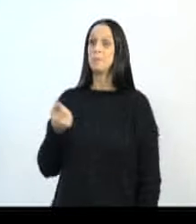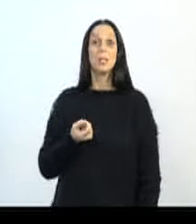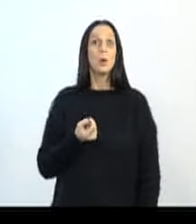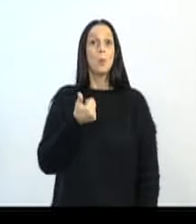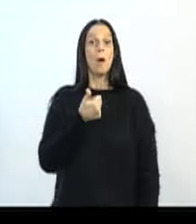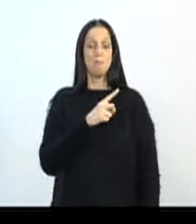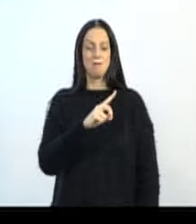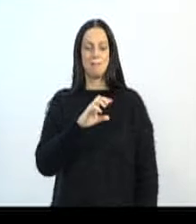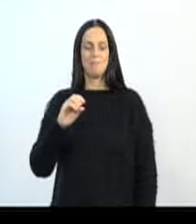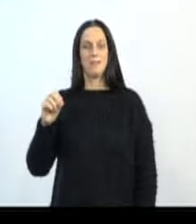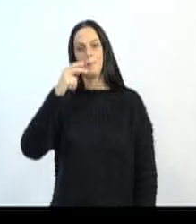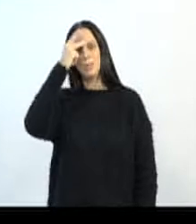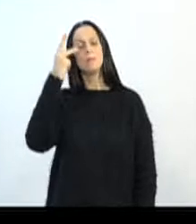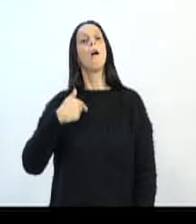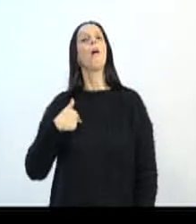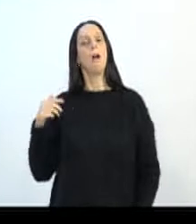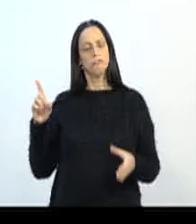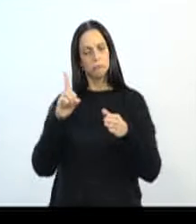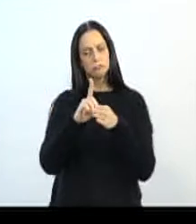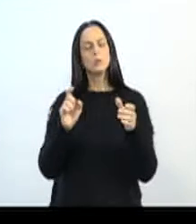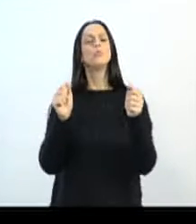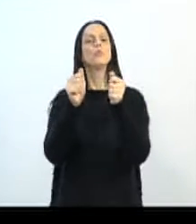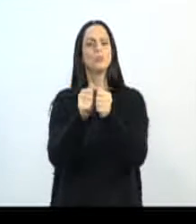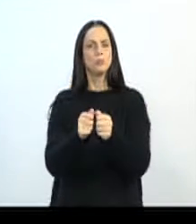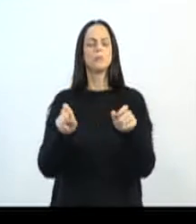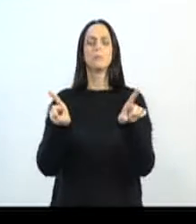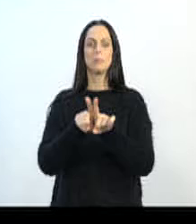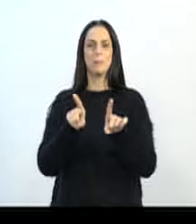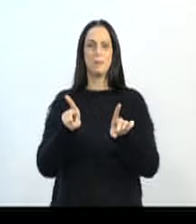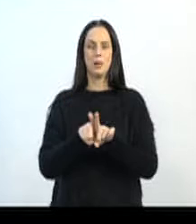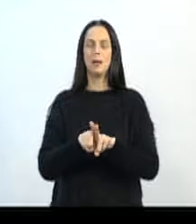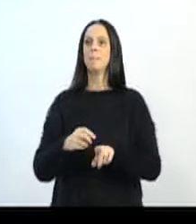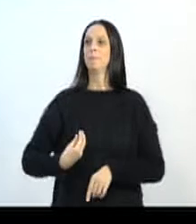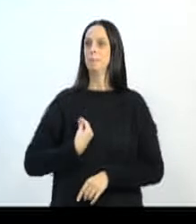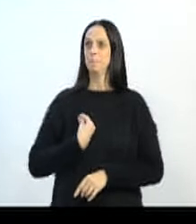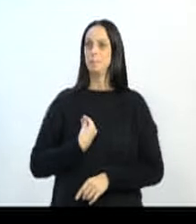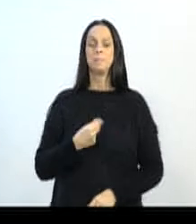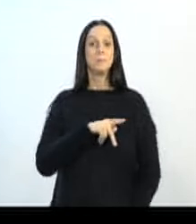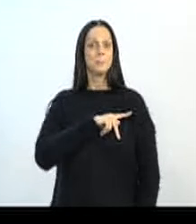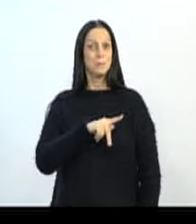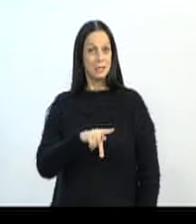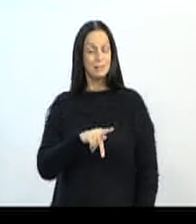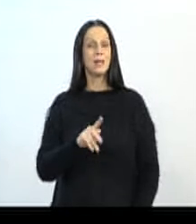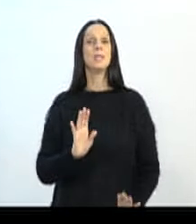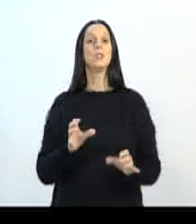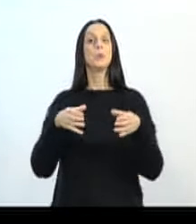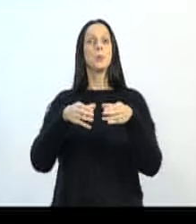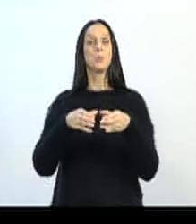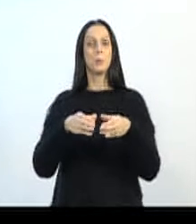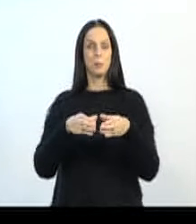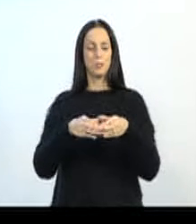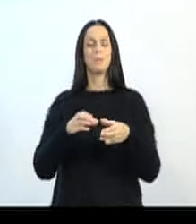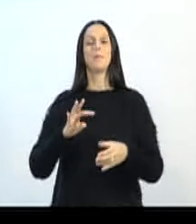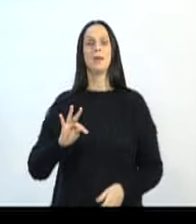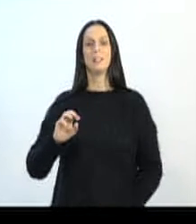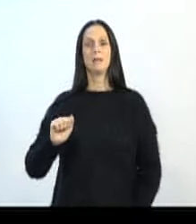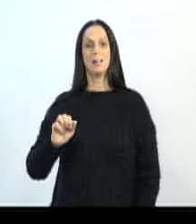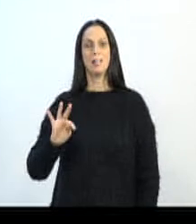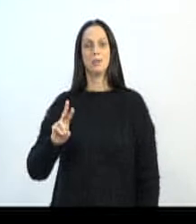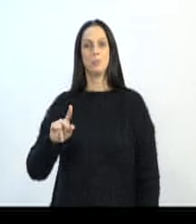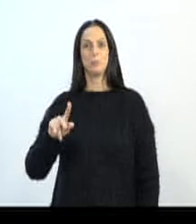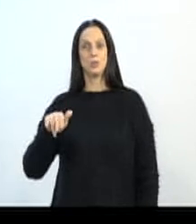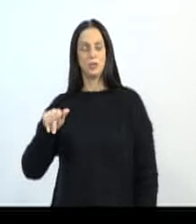gente estive lá presente, juntamente com o presidente da comissão da Tatutiba, que é o Marcos,